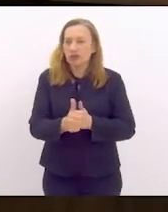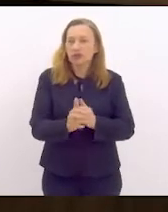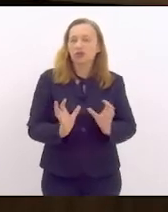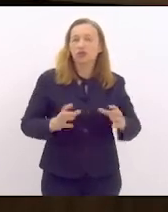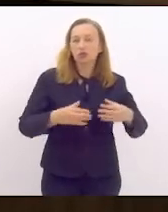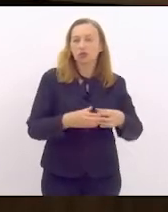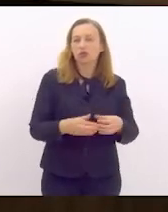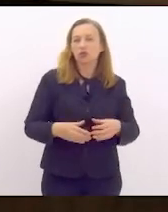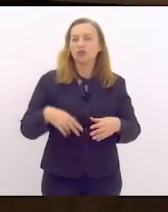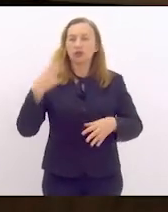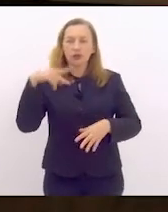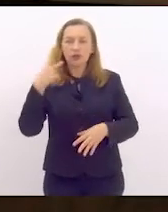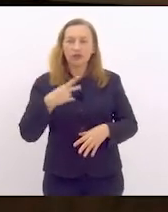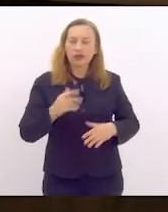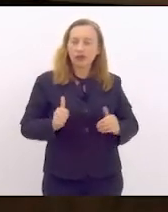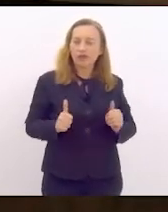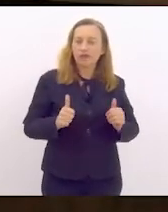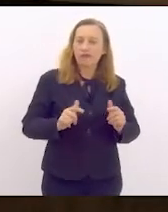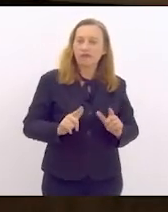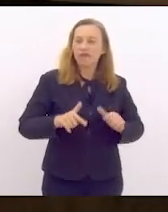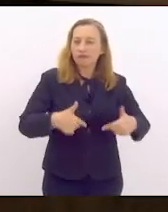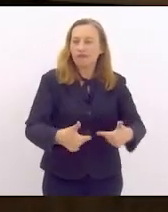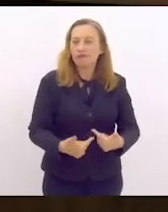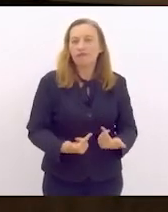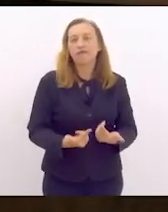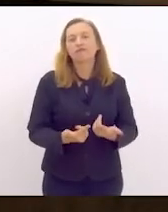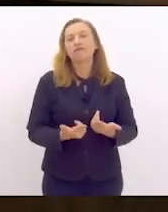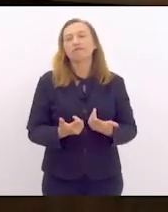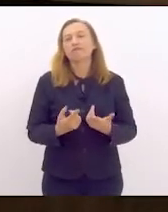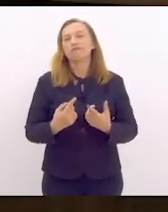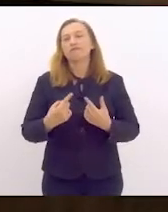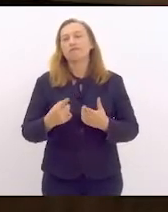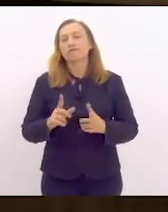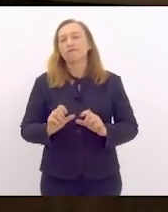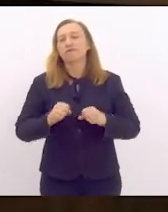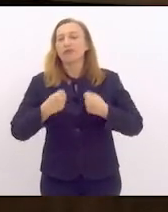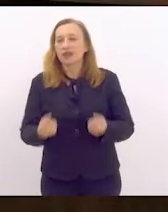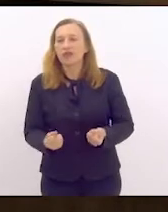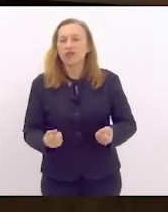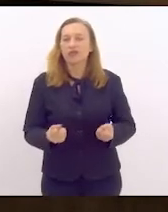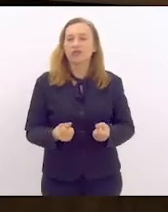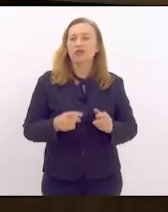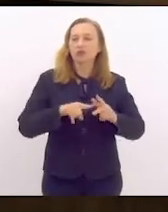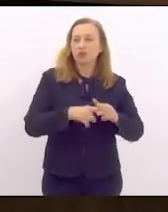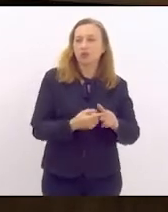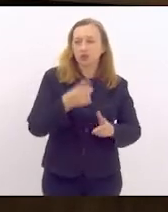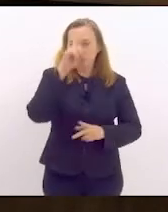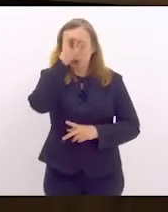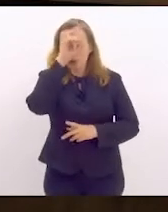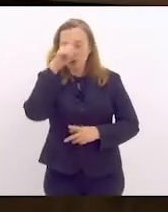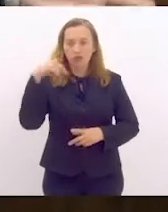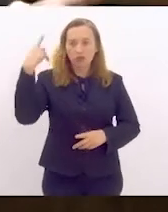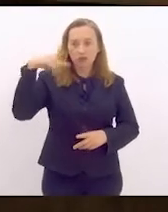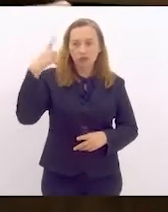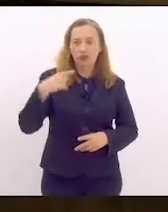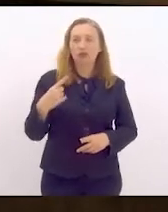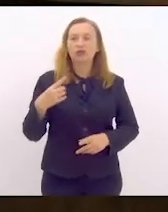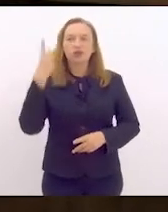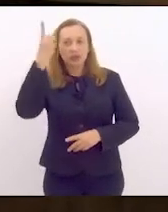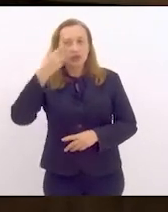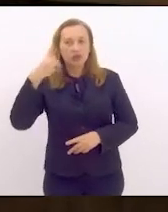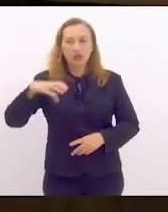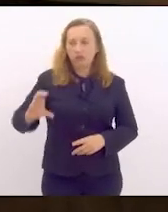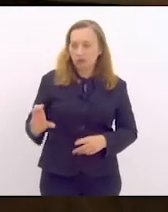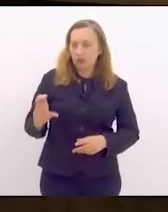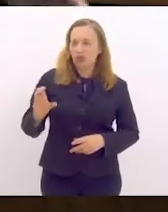atuante, muito ativa, que é a Frente Parlamentar em Defesa da Reforma Psiquiátrica. O deputado Eliomar participa, eu participo, o deputado Carlos Mink,